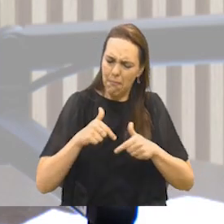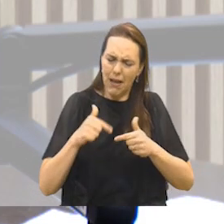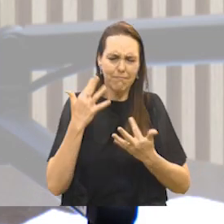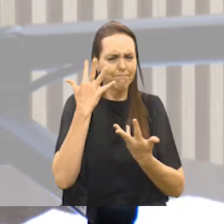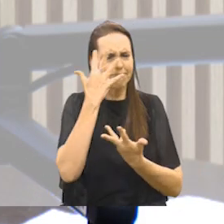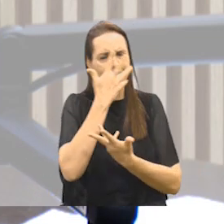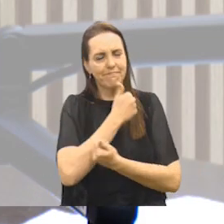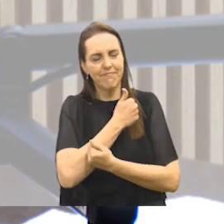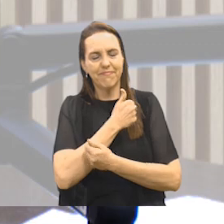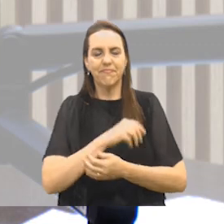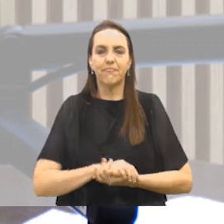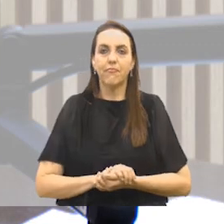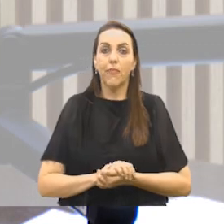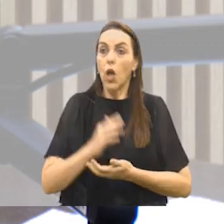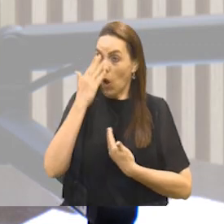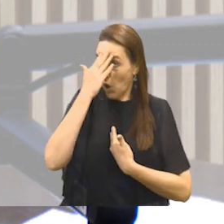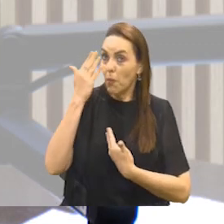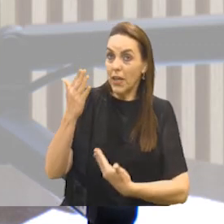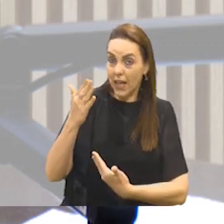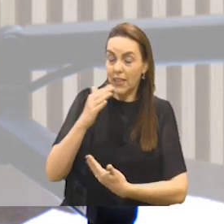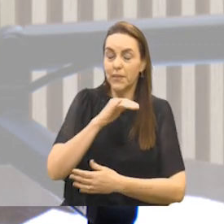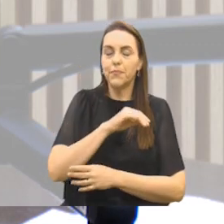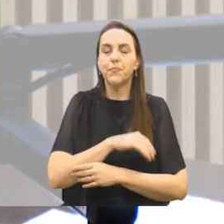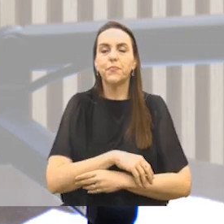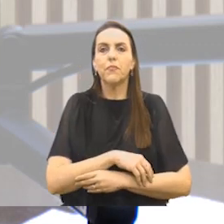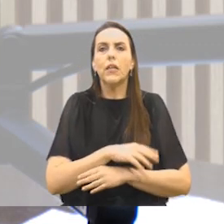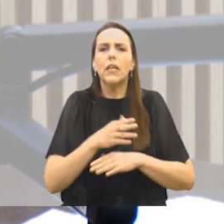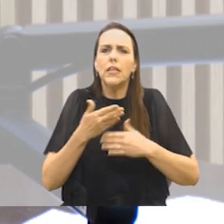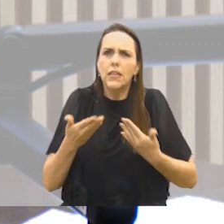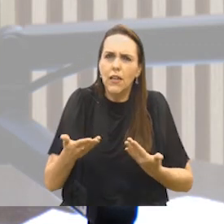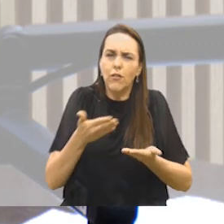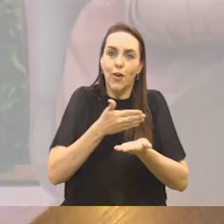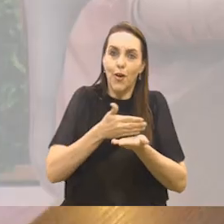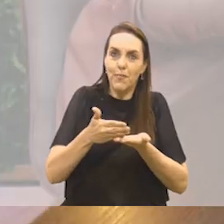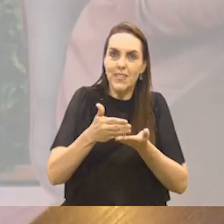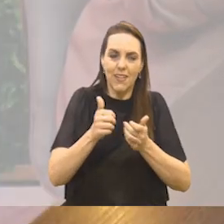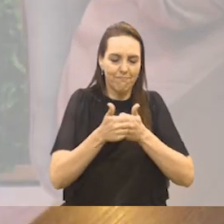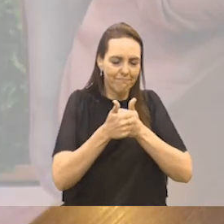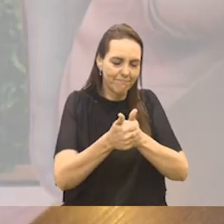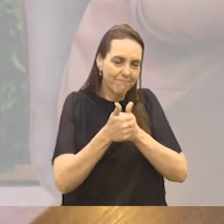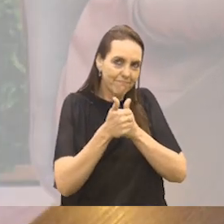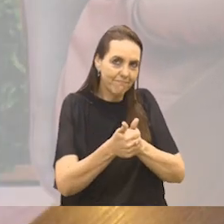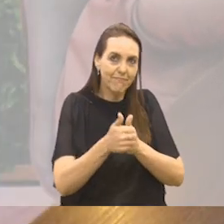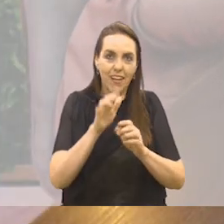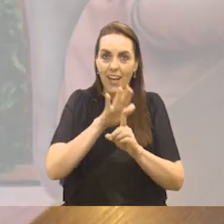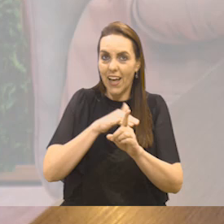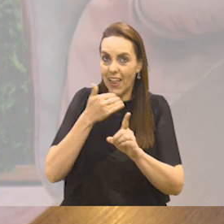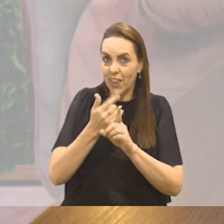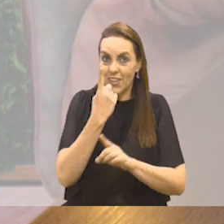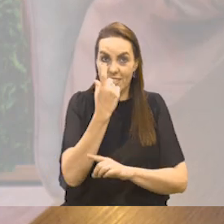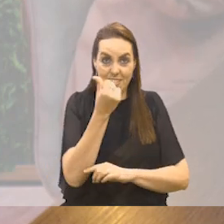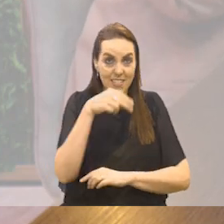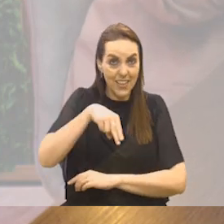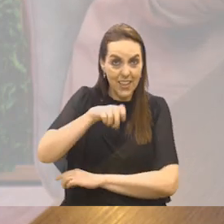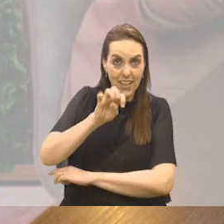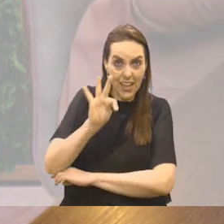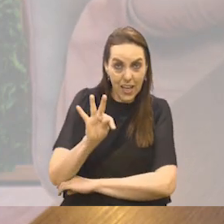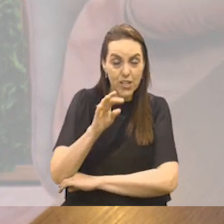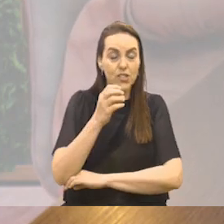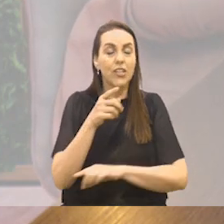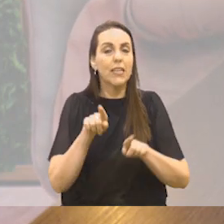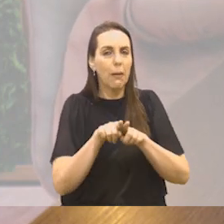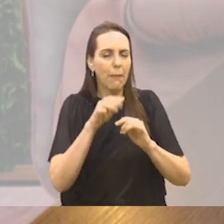esse ano de trabalho lindo que vocês fizeram. Obrigada. Josi, vamos começar para quem está nos acompanhando, seja através do nosso